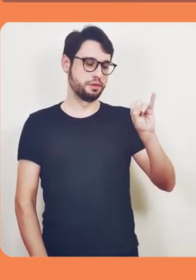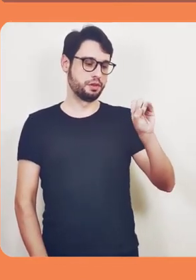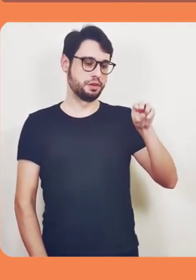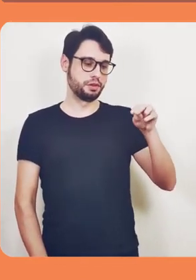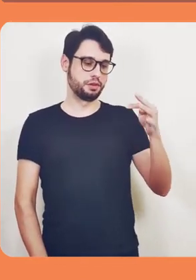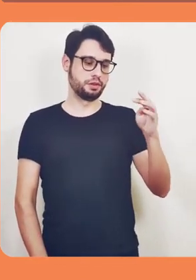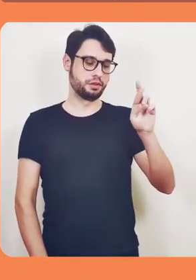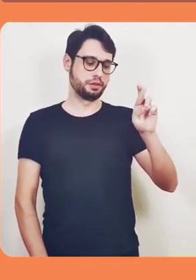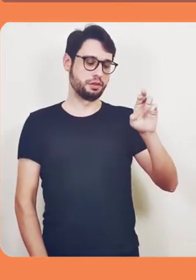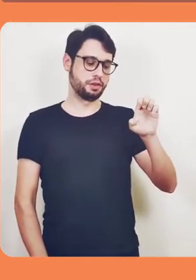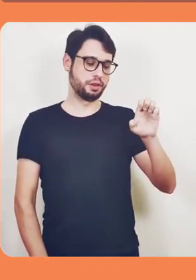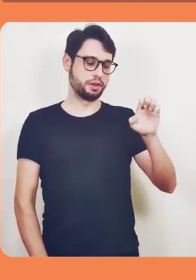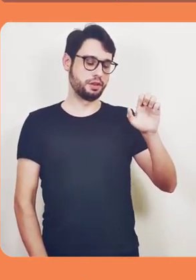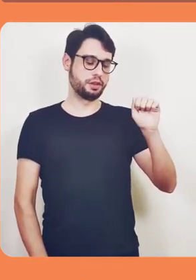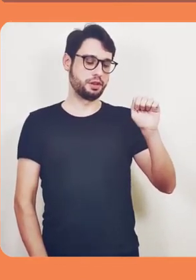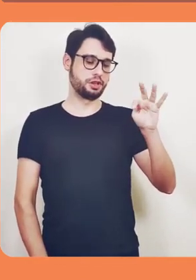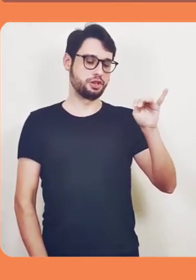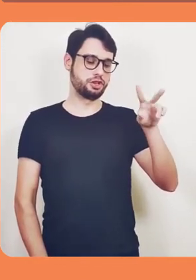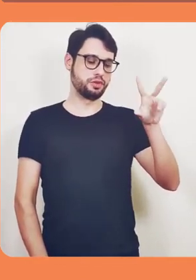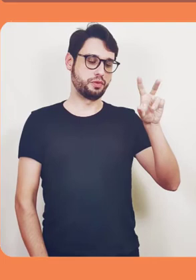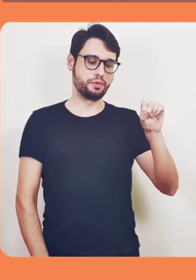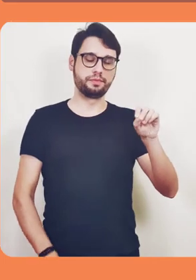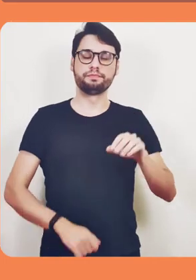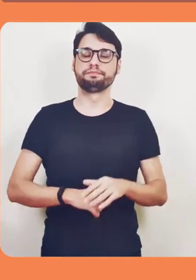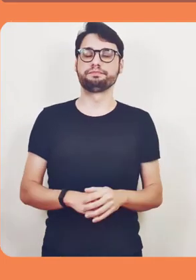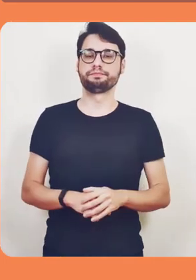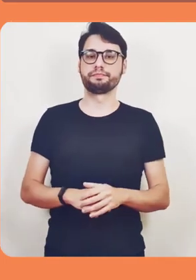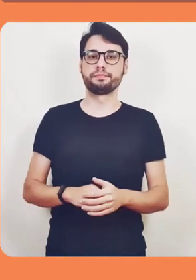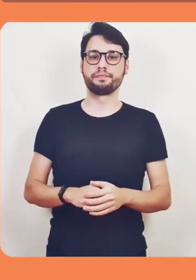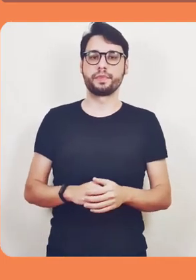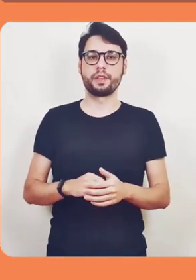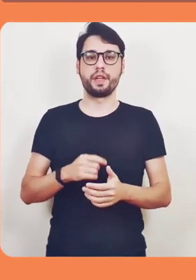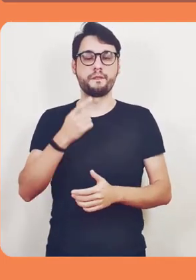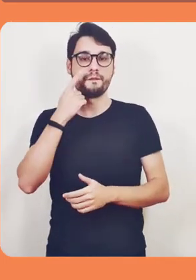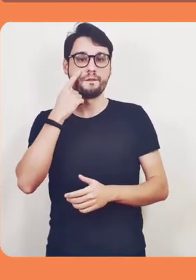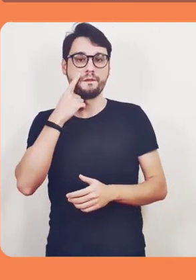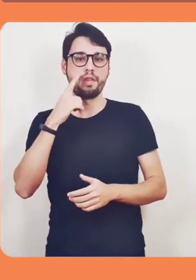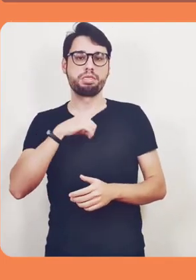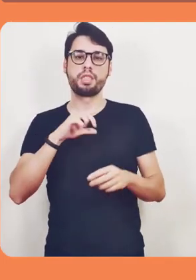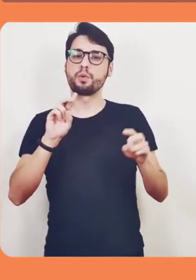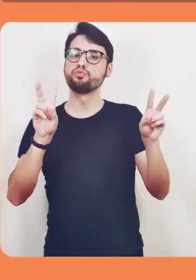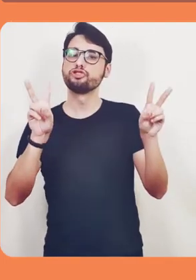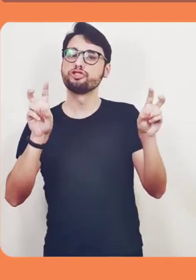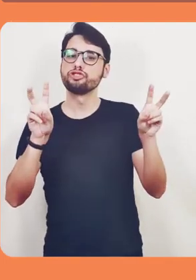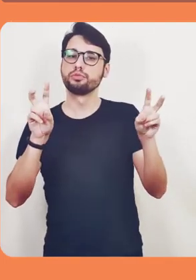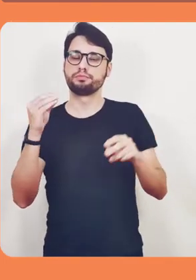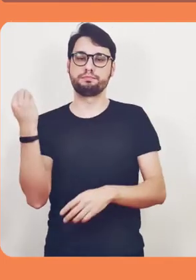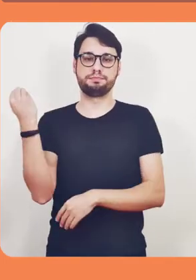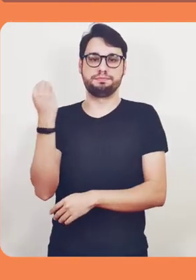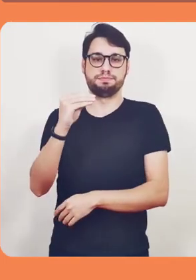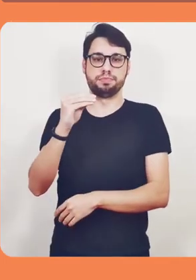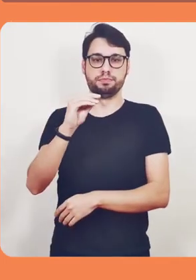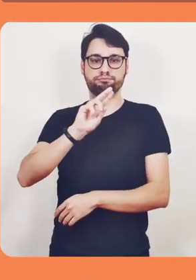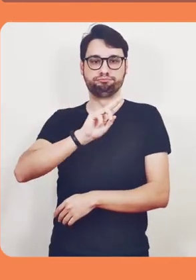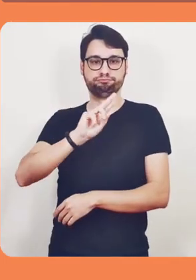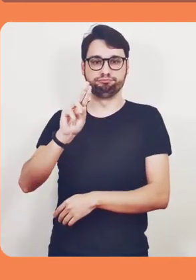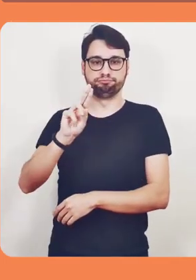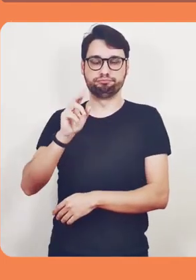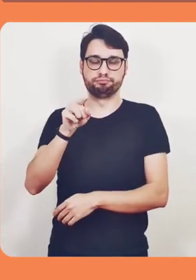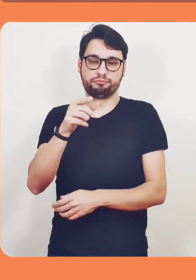Então vamos lá clique em vídeo interativo vai aparecer é